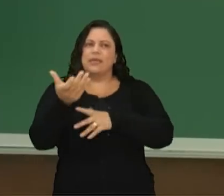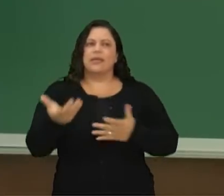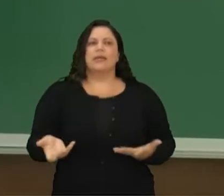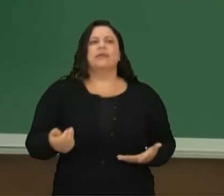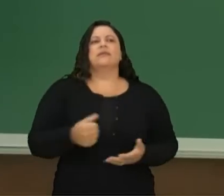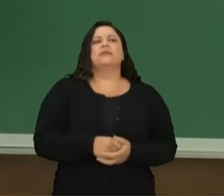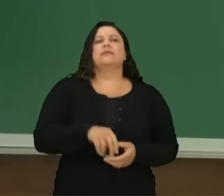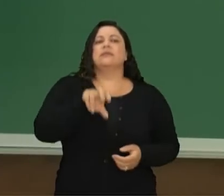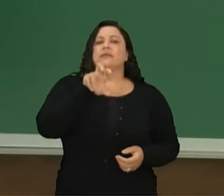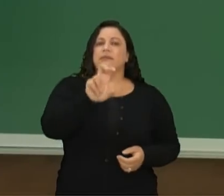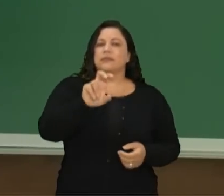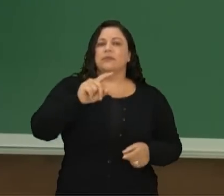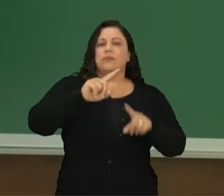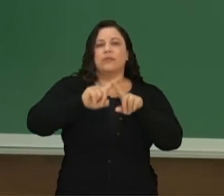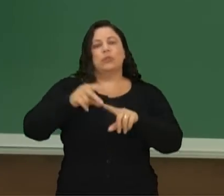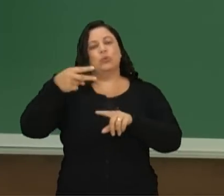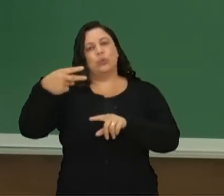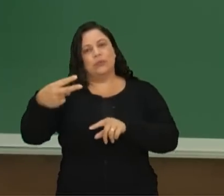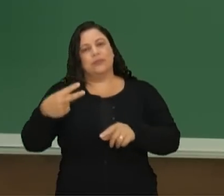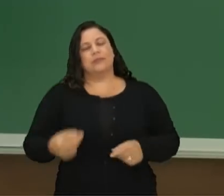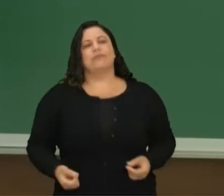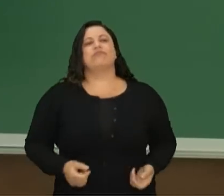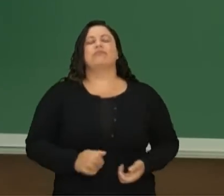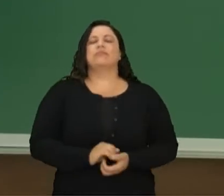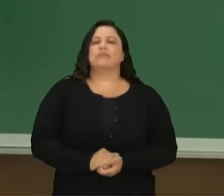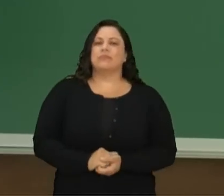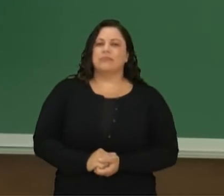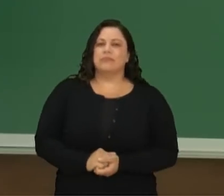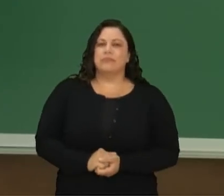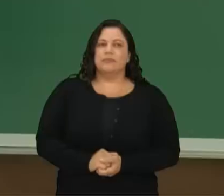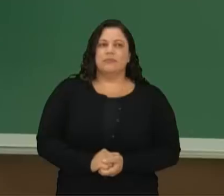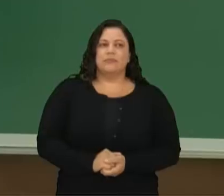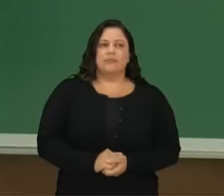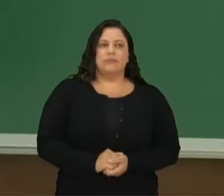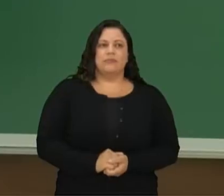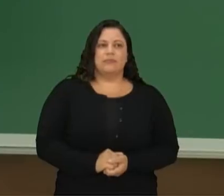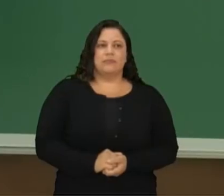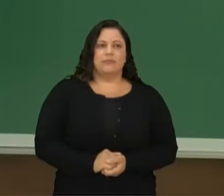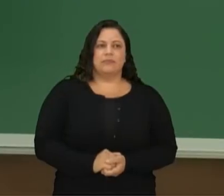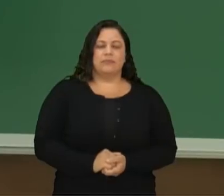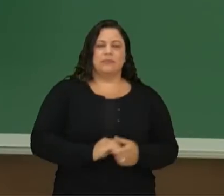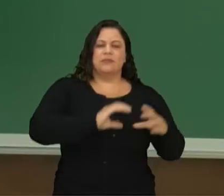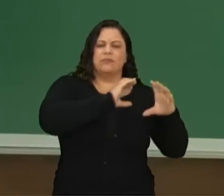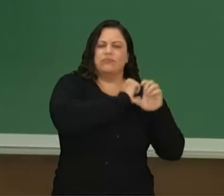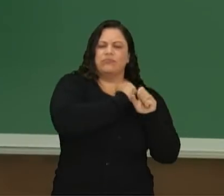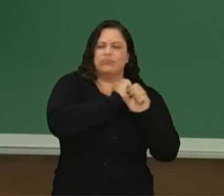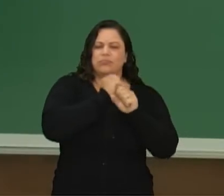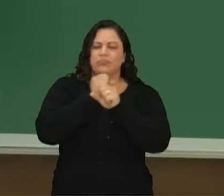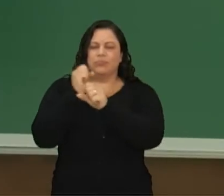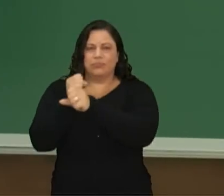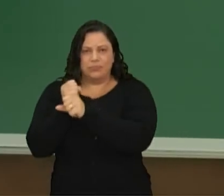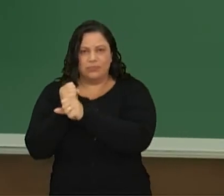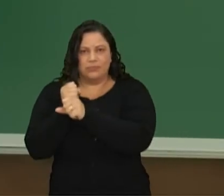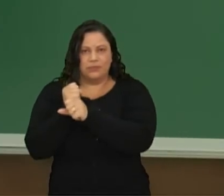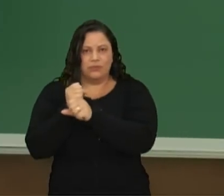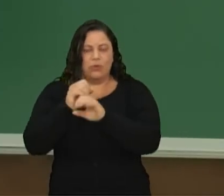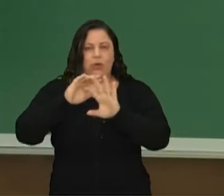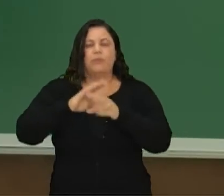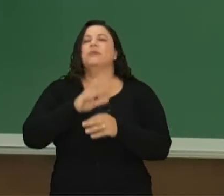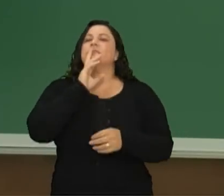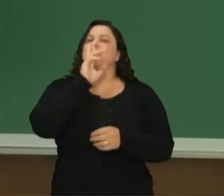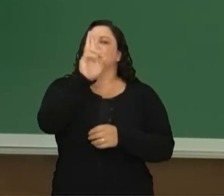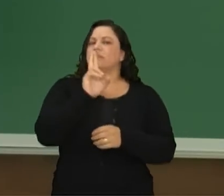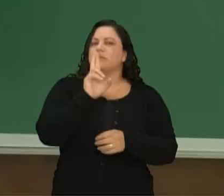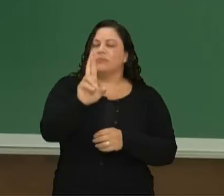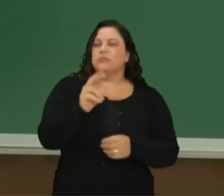é 24. E 5 vezes 2 é 10. Fazendo a soma, nós obtemos